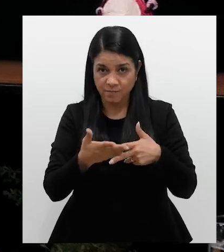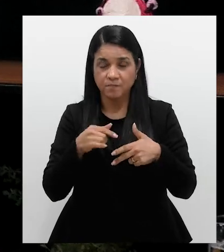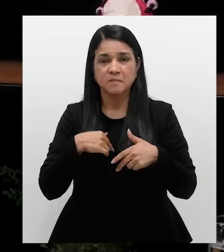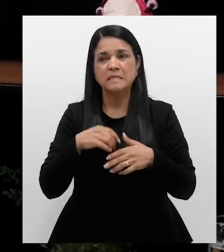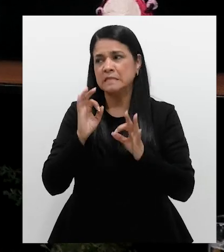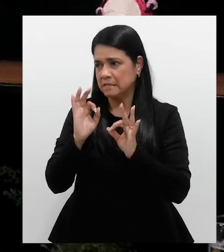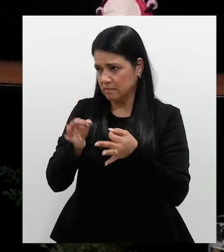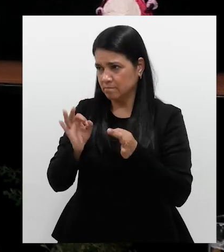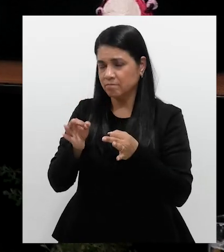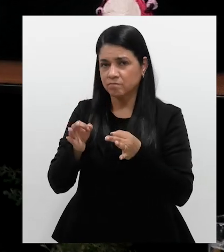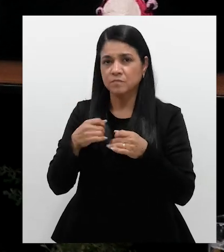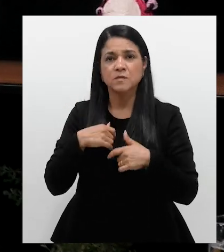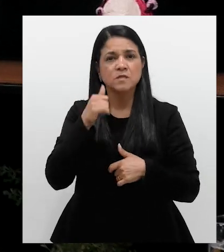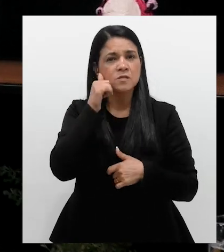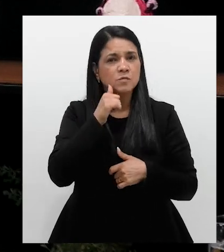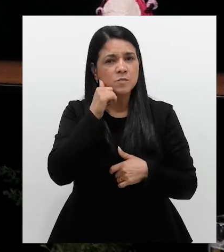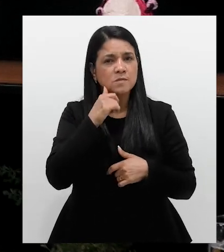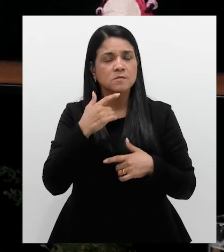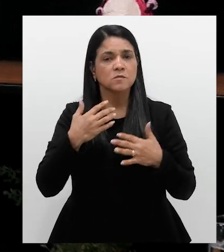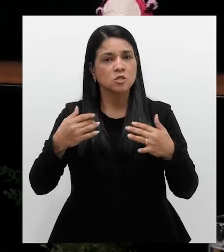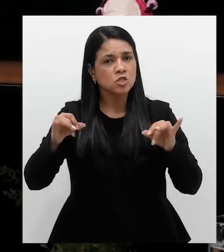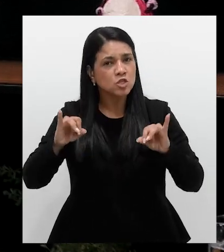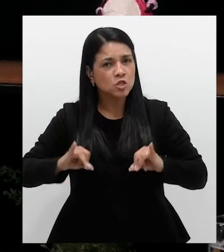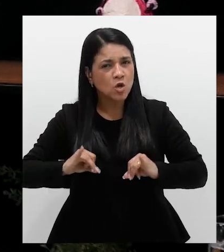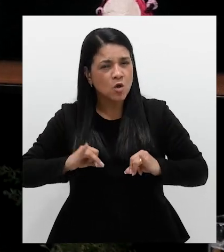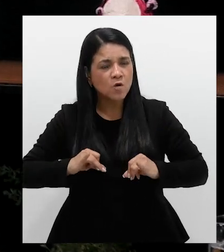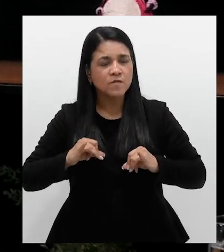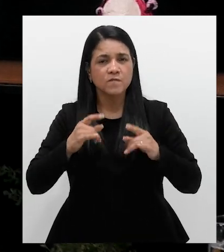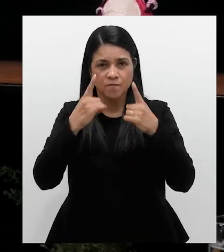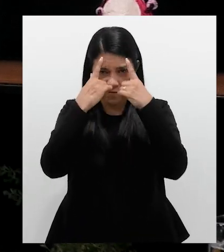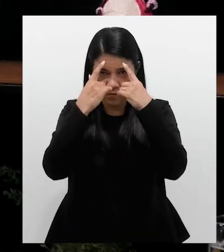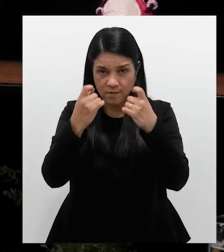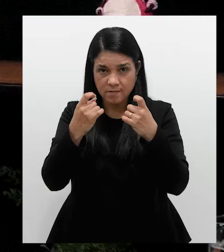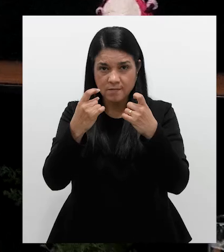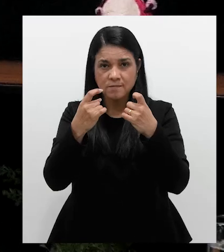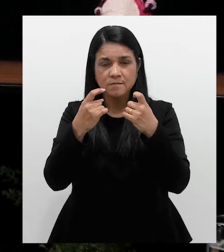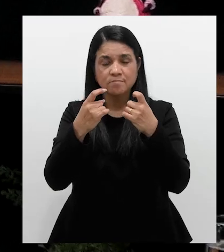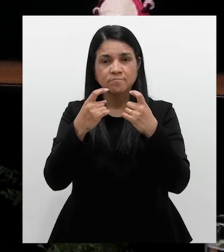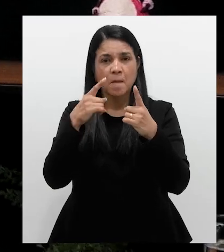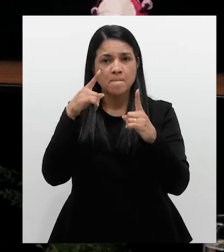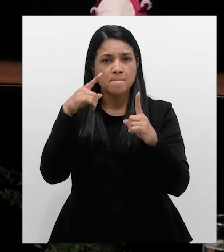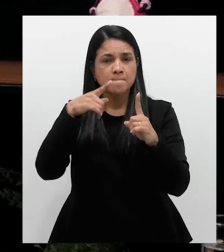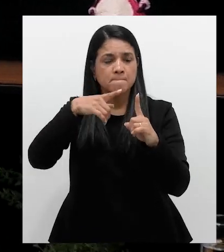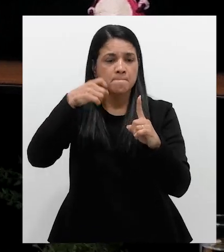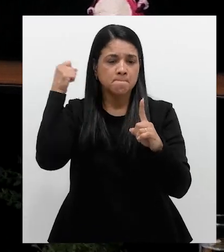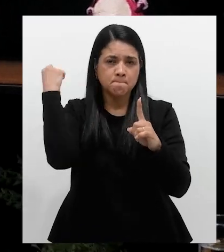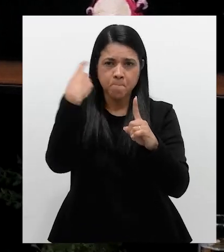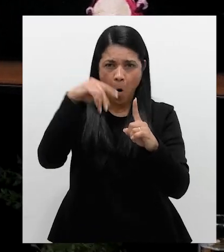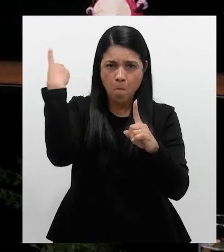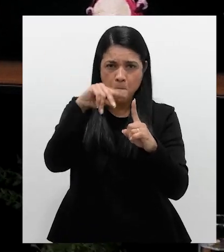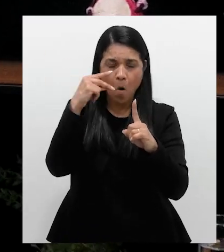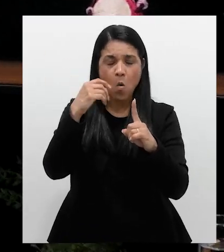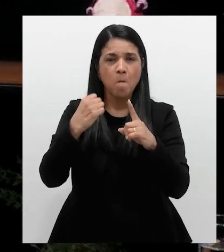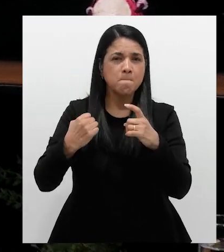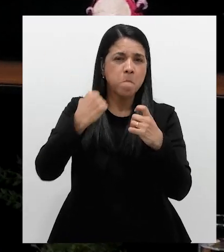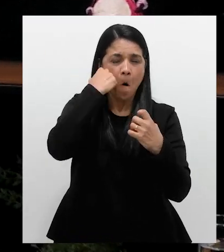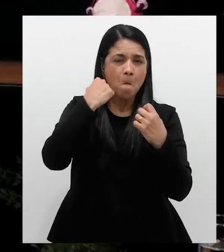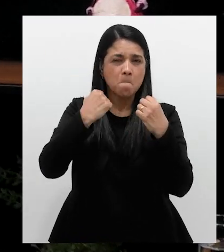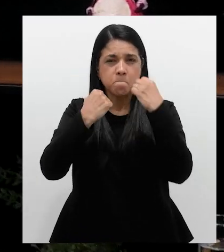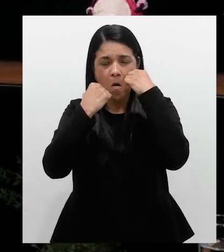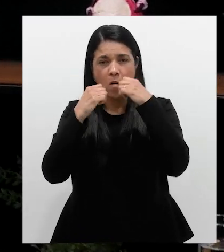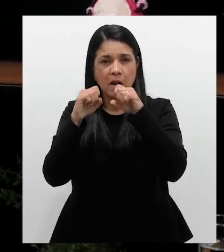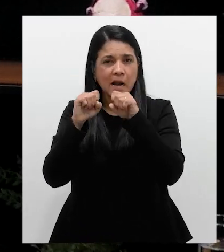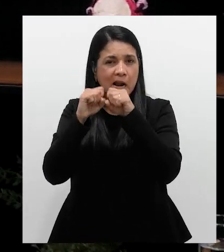As mulheres que sofrem violência, né, e muitas das vezes, né, na agressão, acontece de ter uma fratura